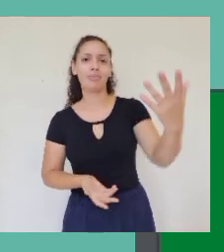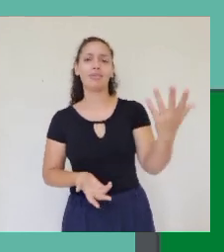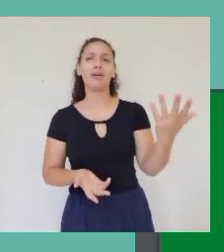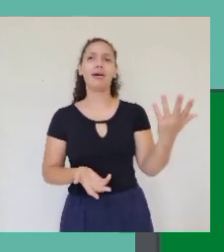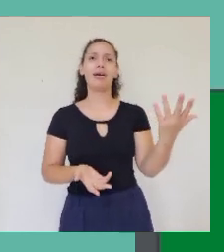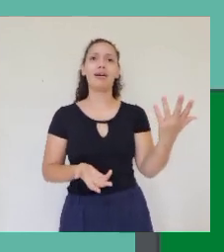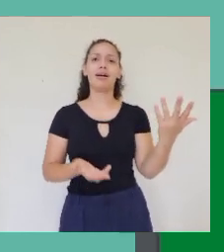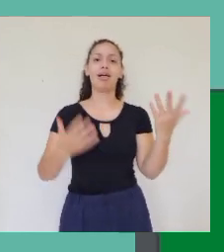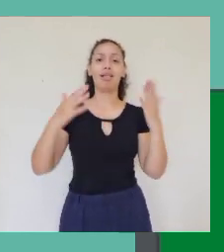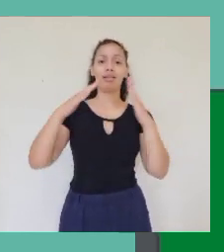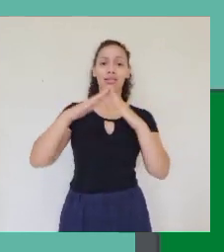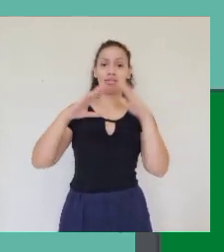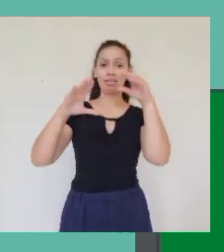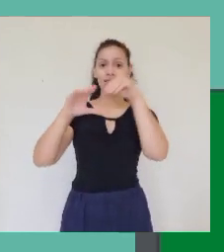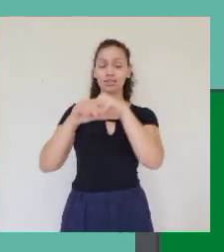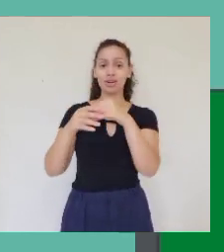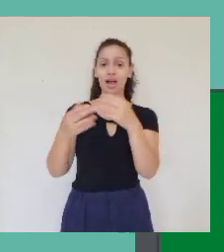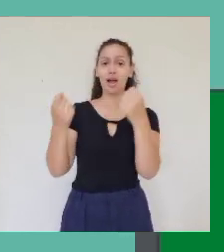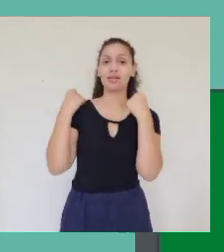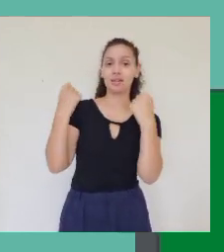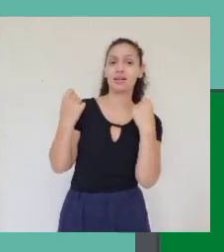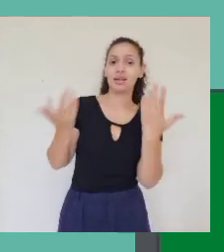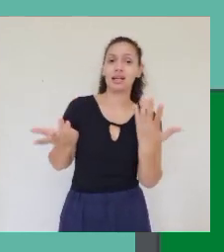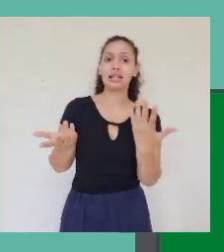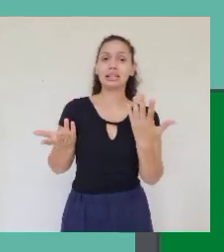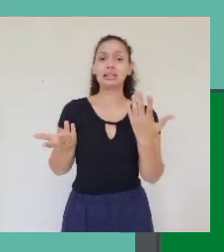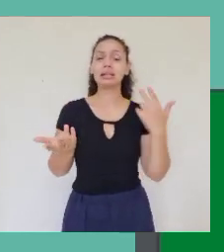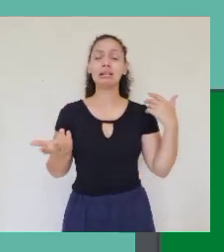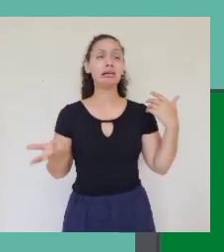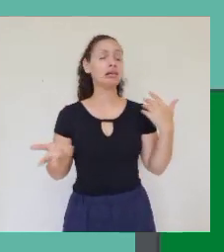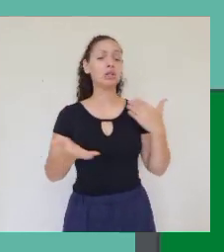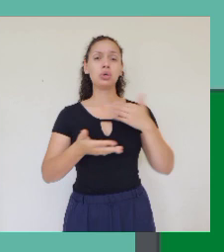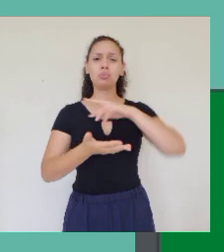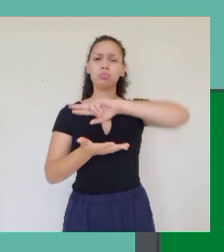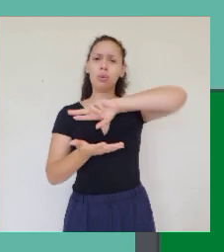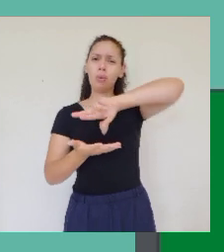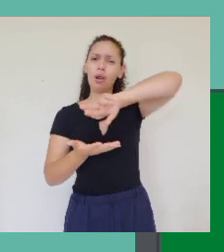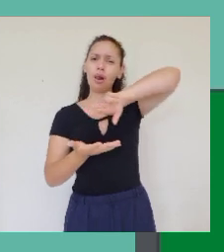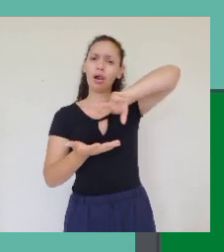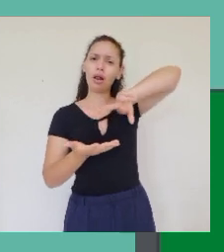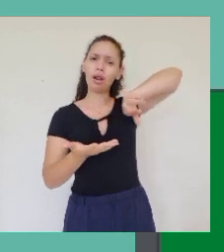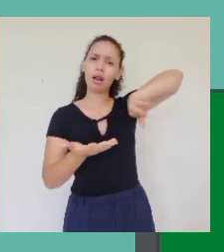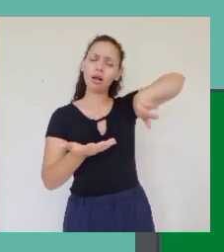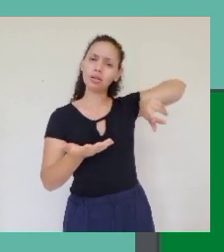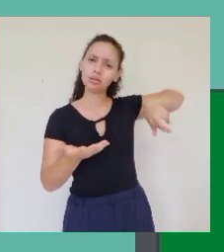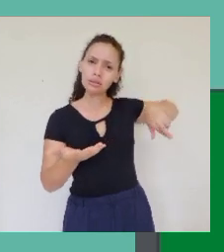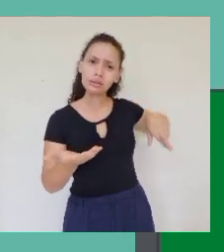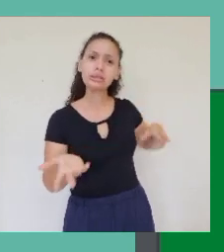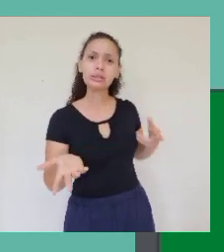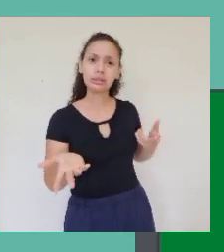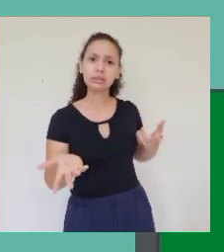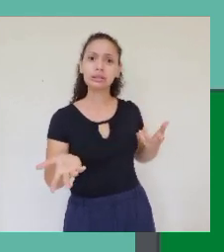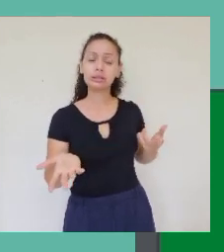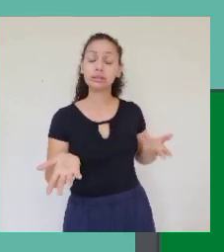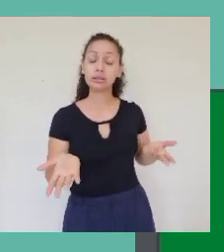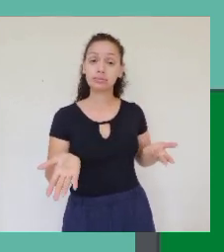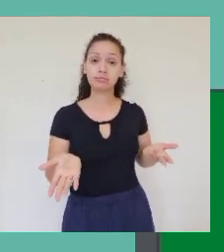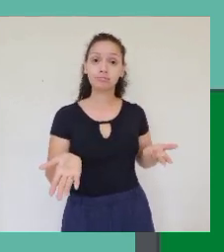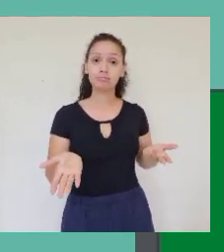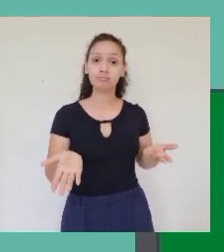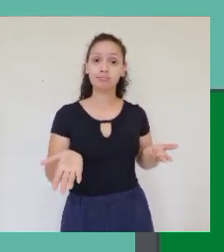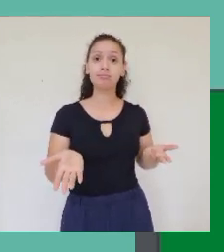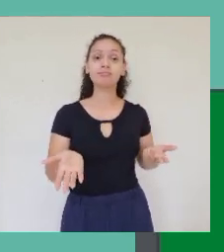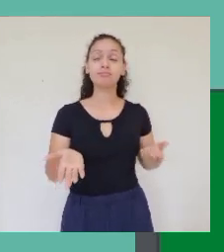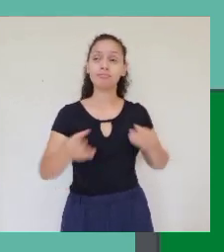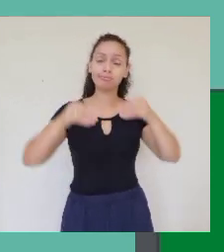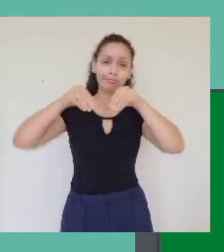um exercício com o seu próprio corpo, pilates, tá muito difundido hoje. Eu acho que não só o trabalho veio para dentro